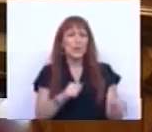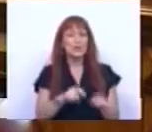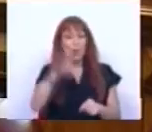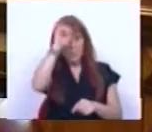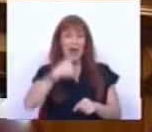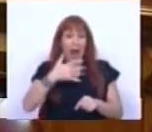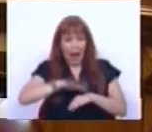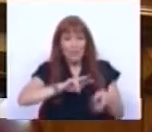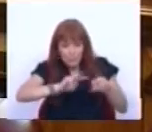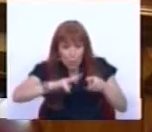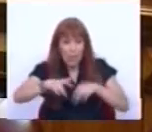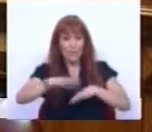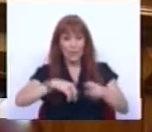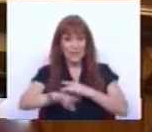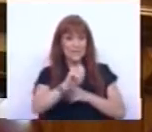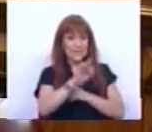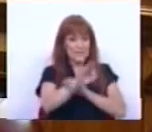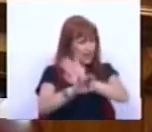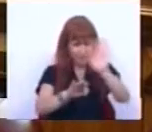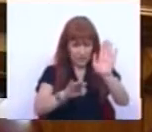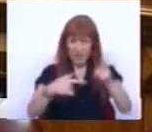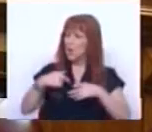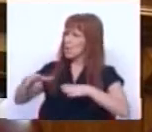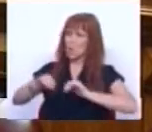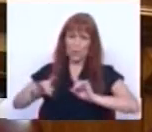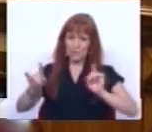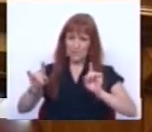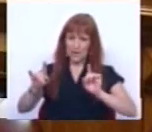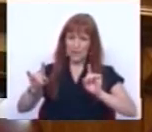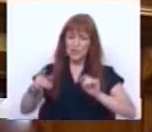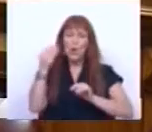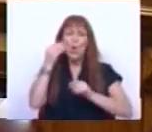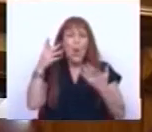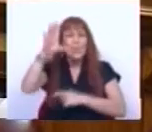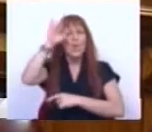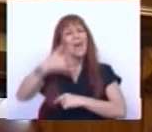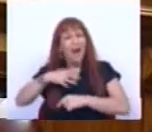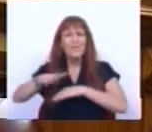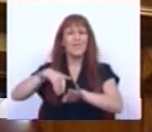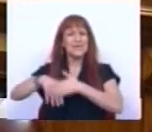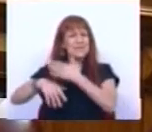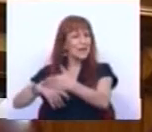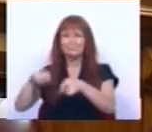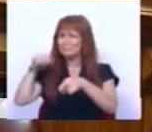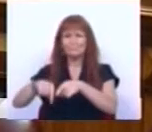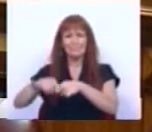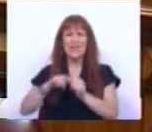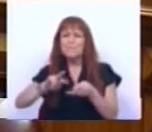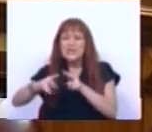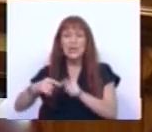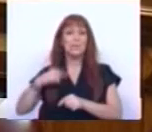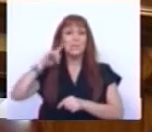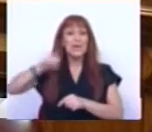que o Governo pretende fazer para o CEF, não aceitamos a forma como o Governo pretende fazer estas